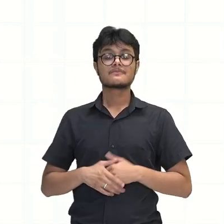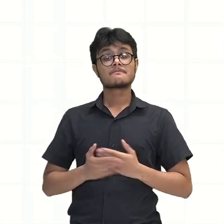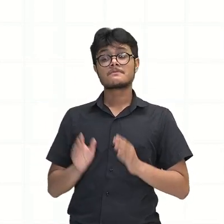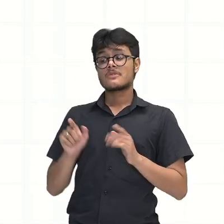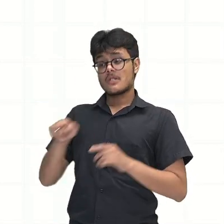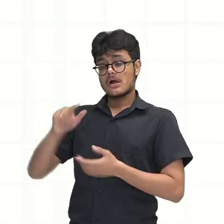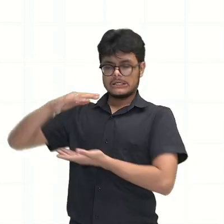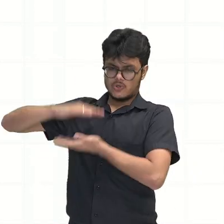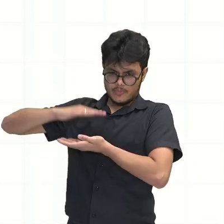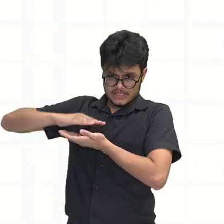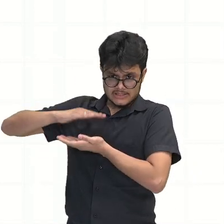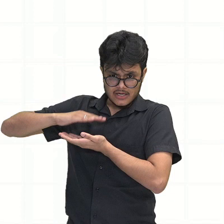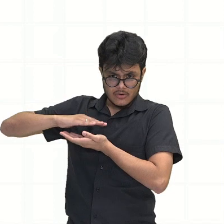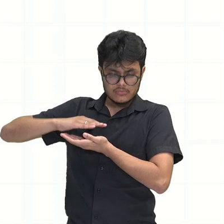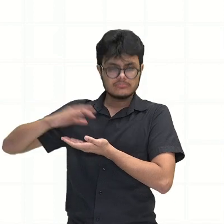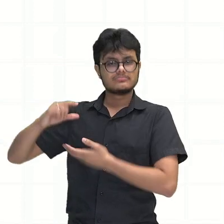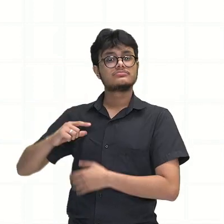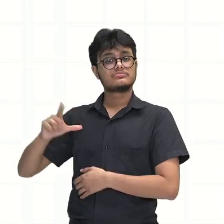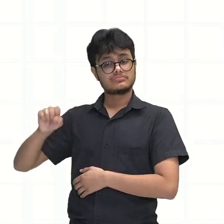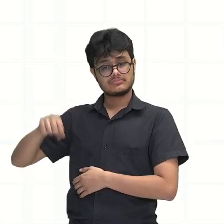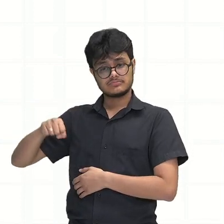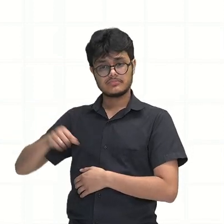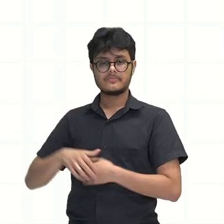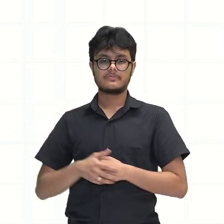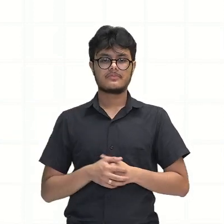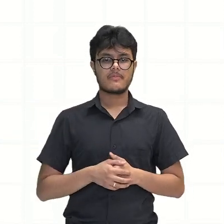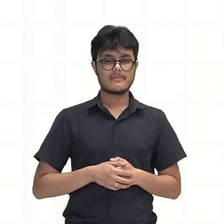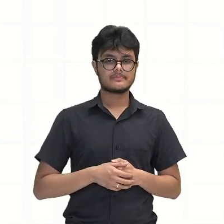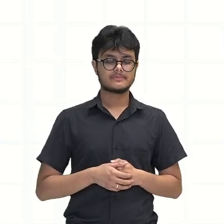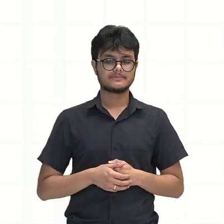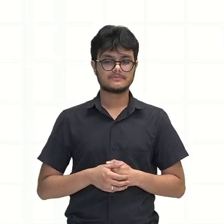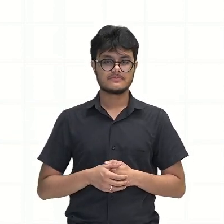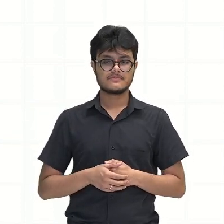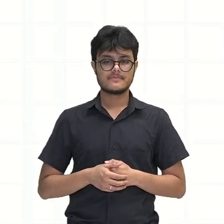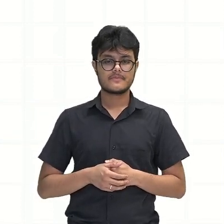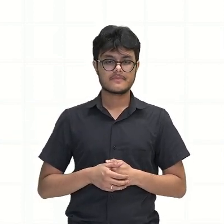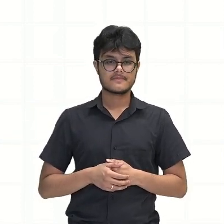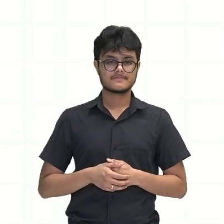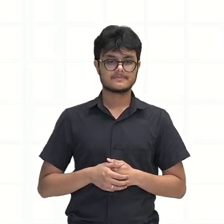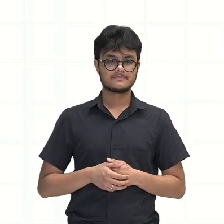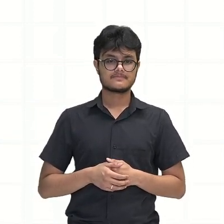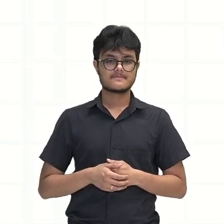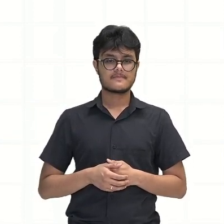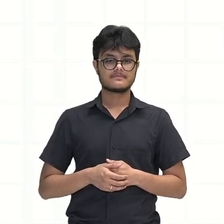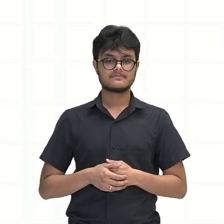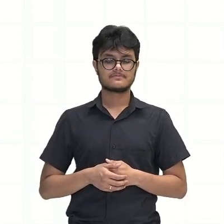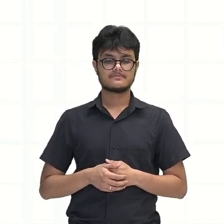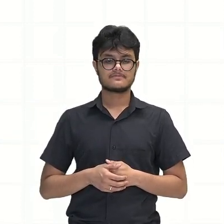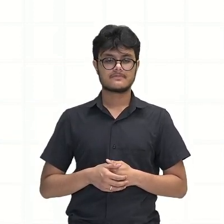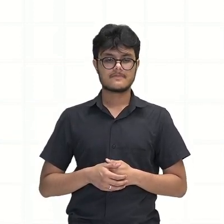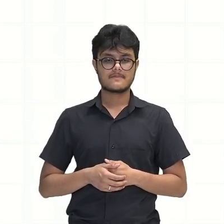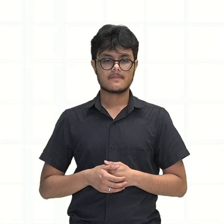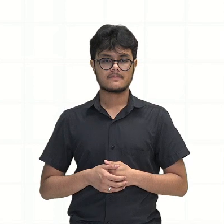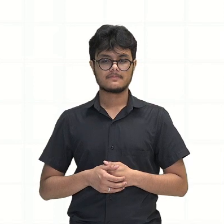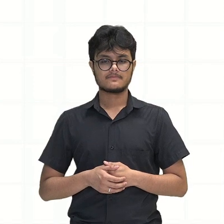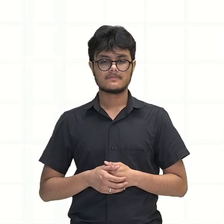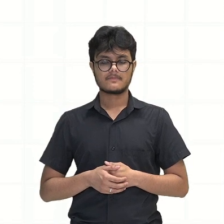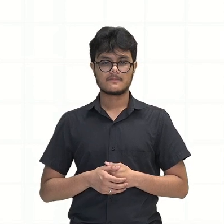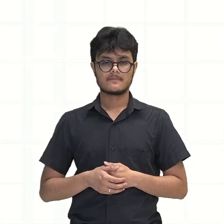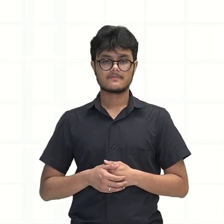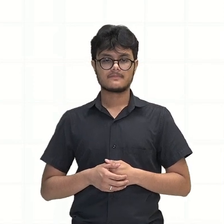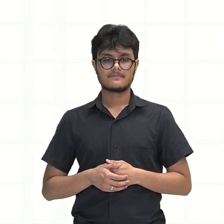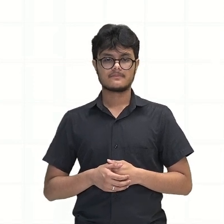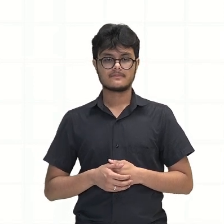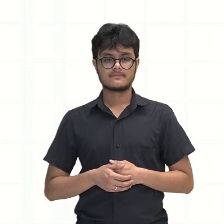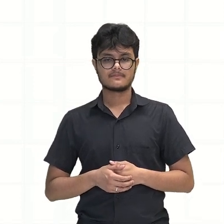nós temos aí são motores que aspiram o ar que, após ser comprimido no interior dos cilindros,